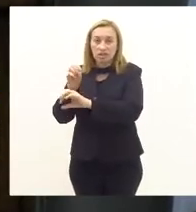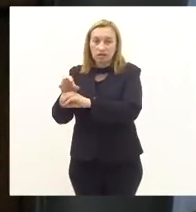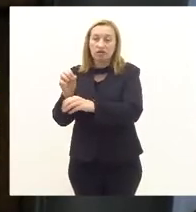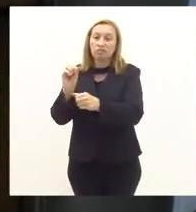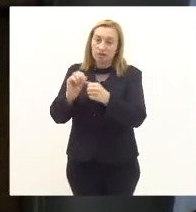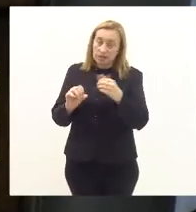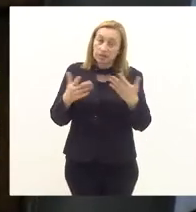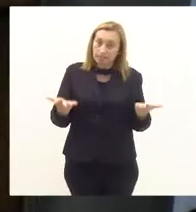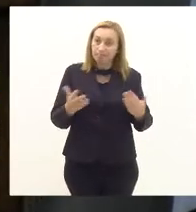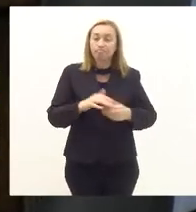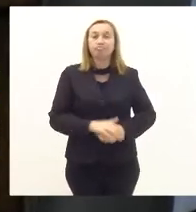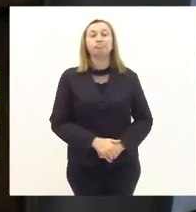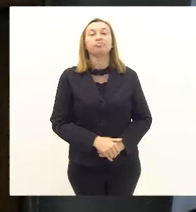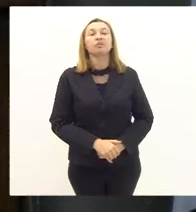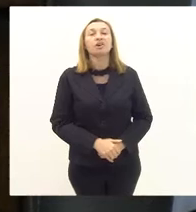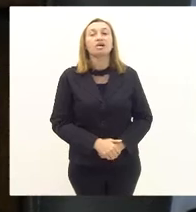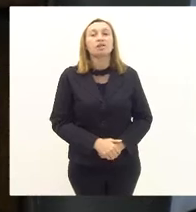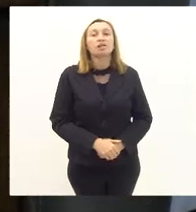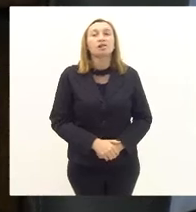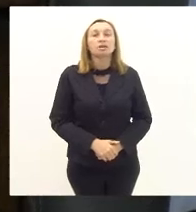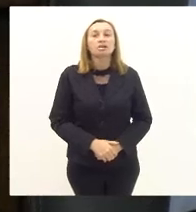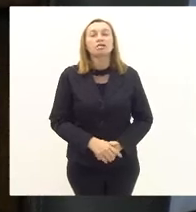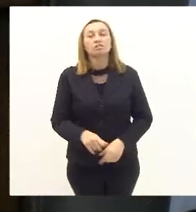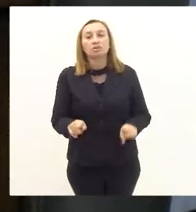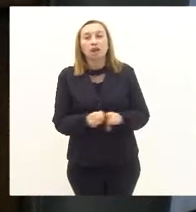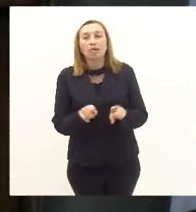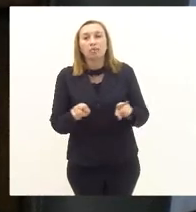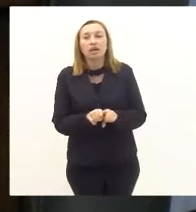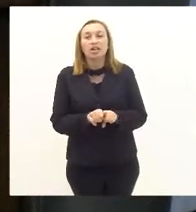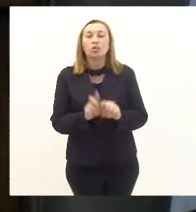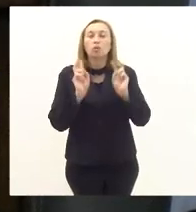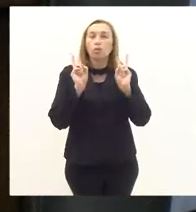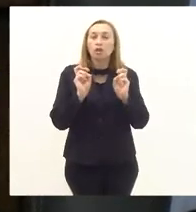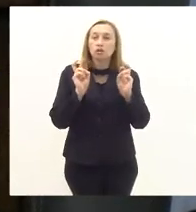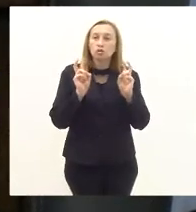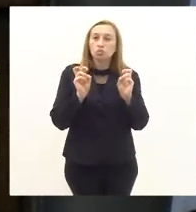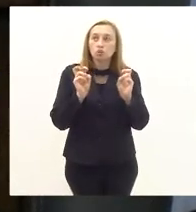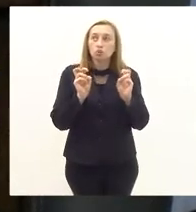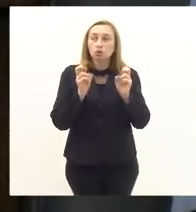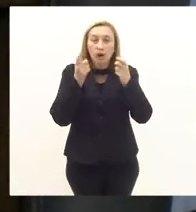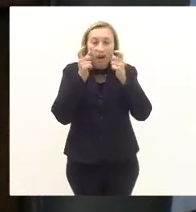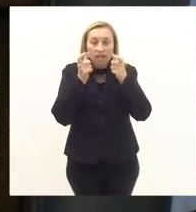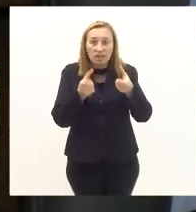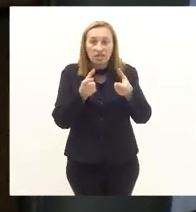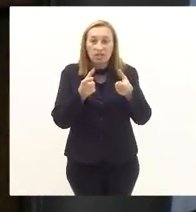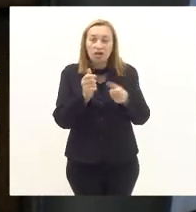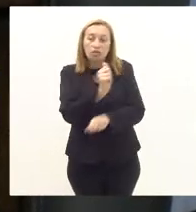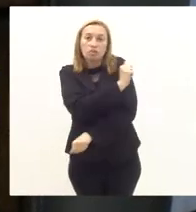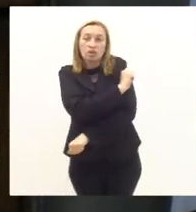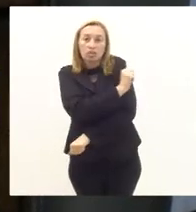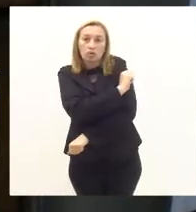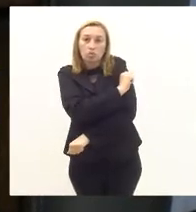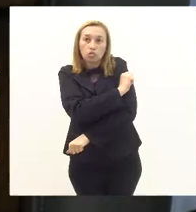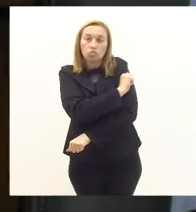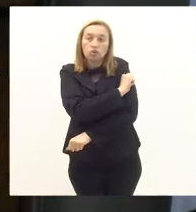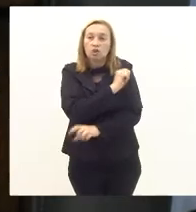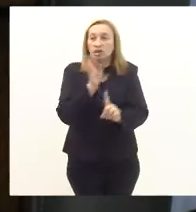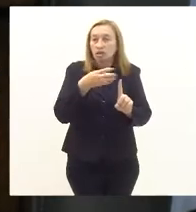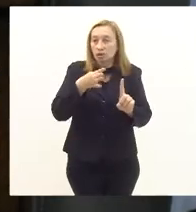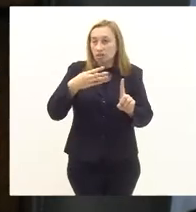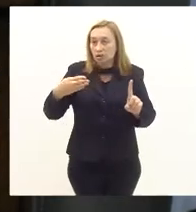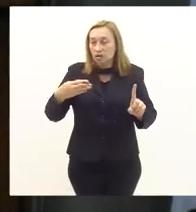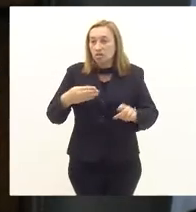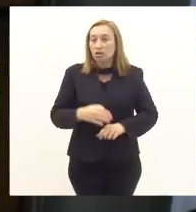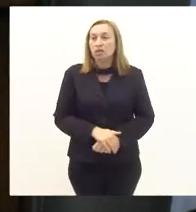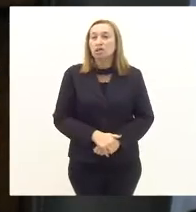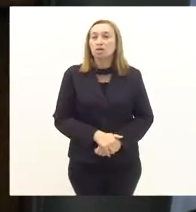na sua passagem. Teve também a questão, atenção aos alunos, né,